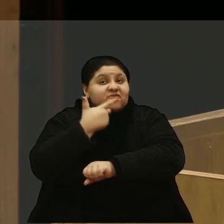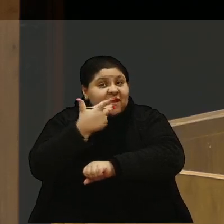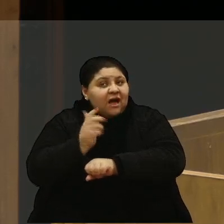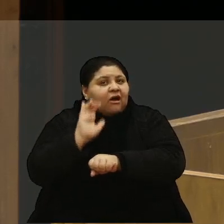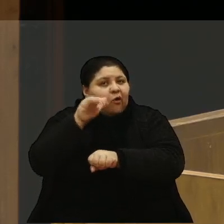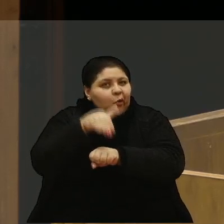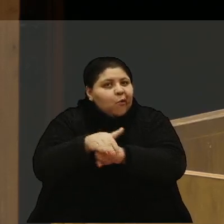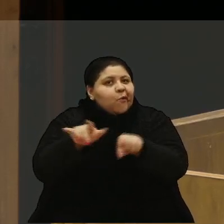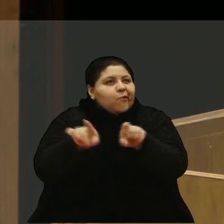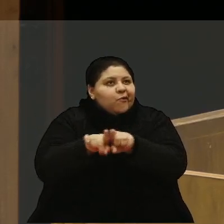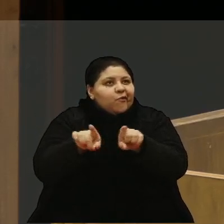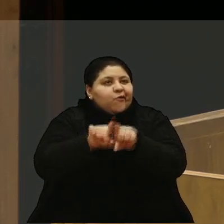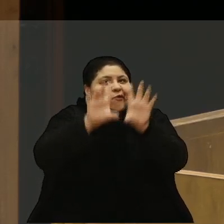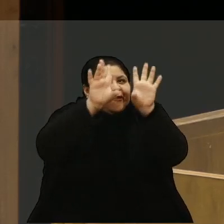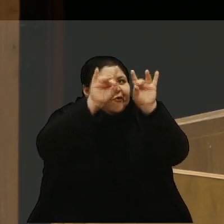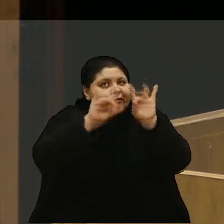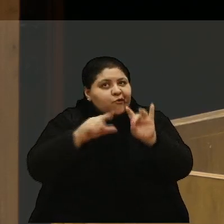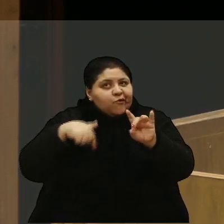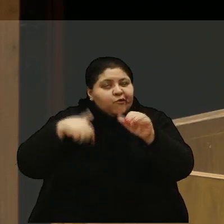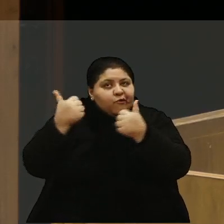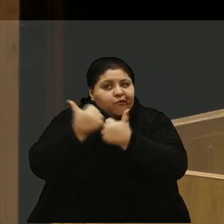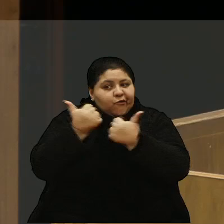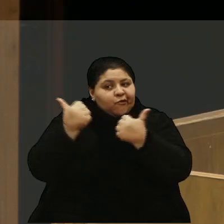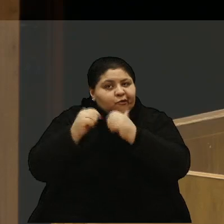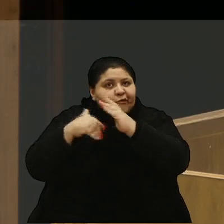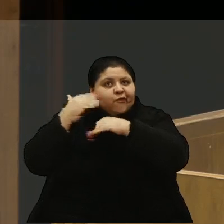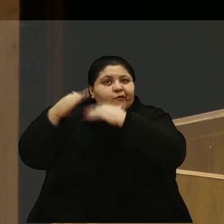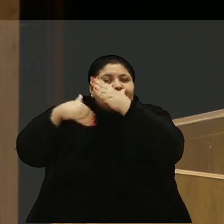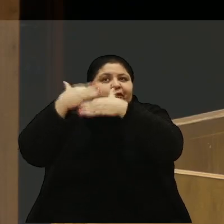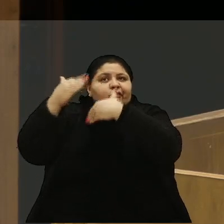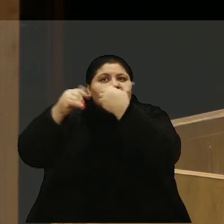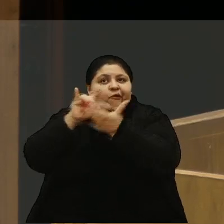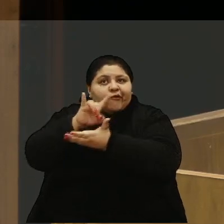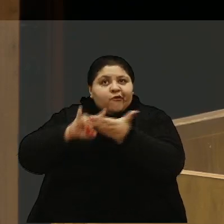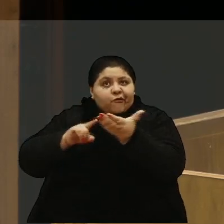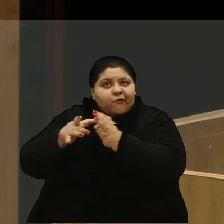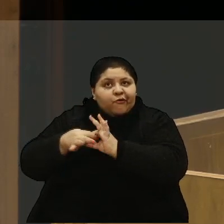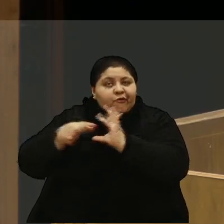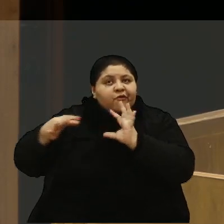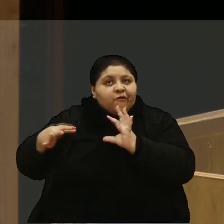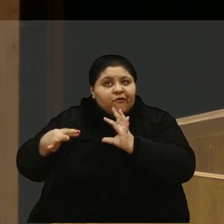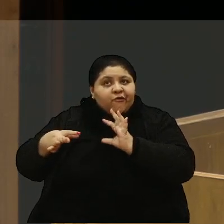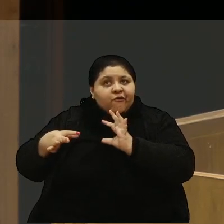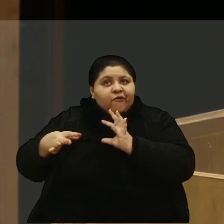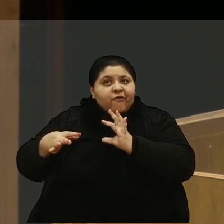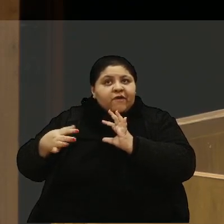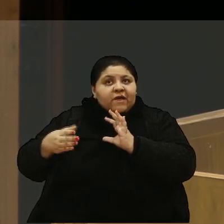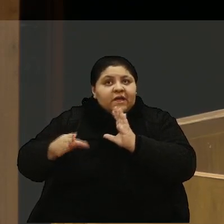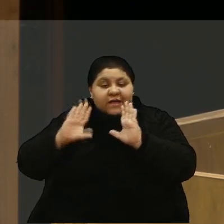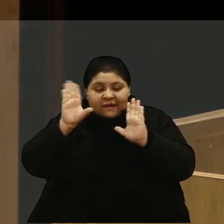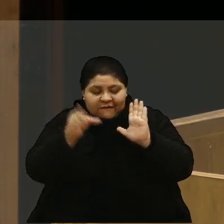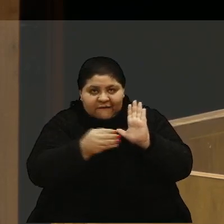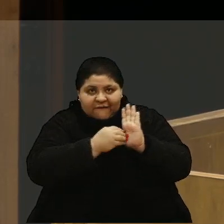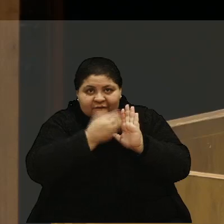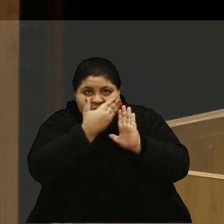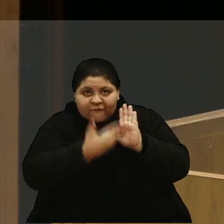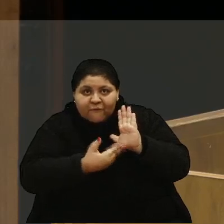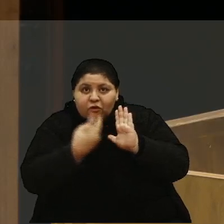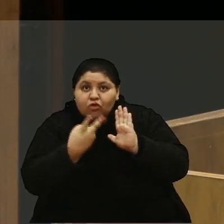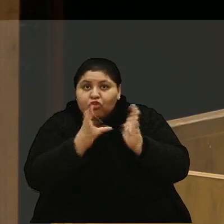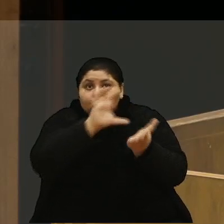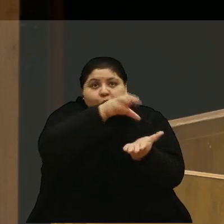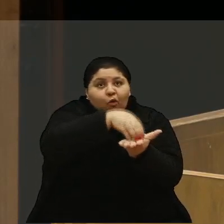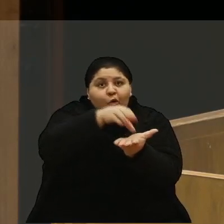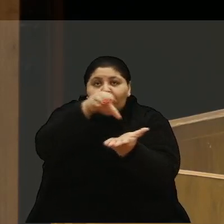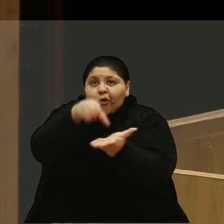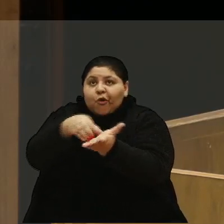né? Em especial do meu assessor, que desenvolveu o parecer favorável, onde que ele constou, né, 2 órgãos que